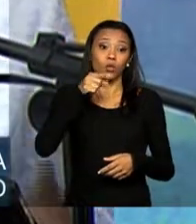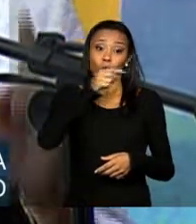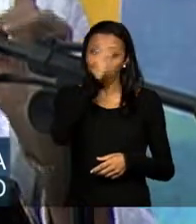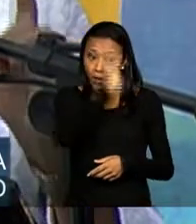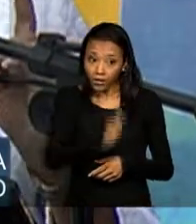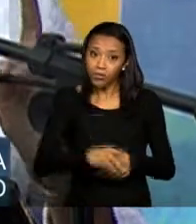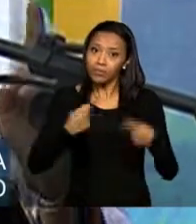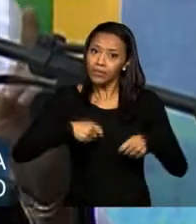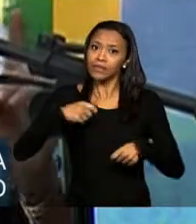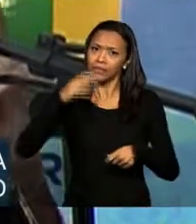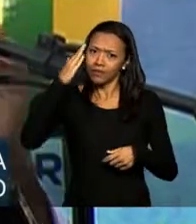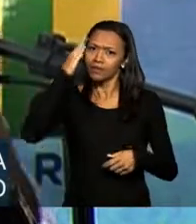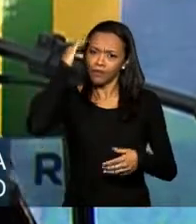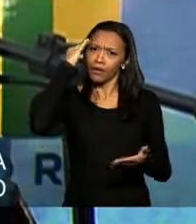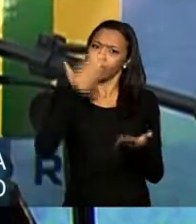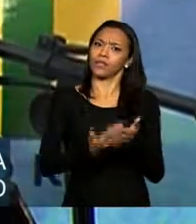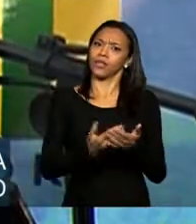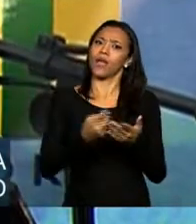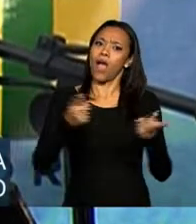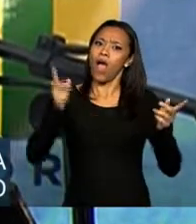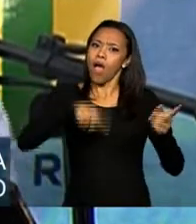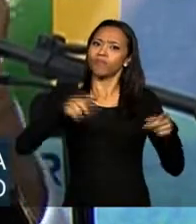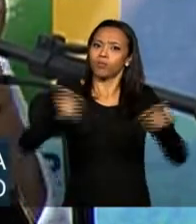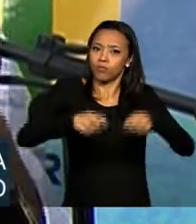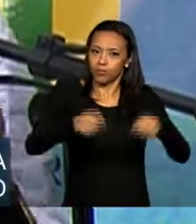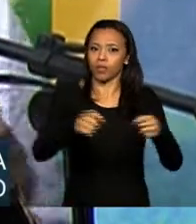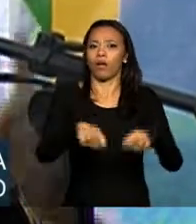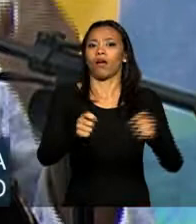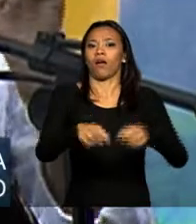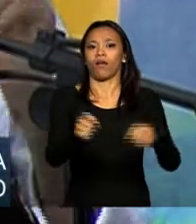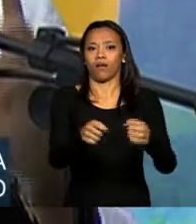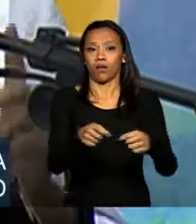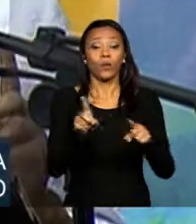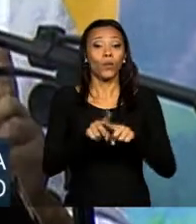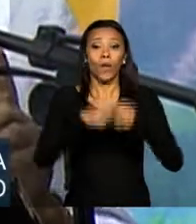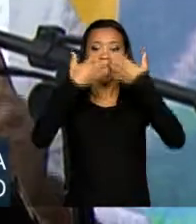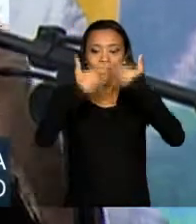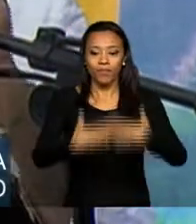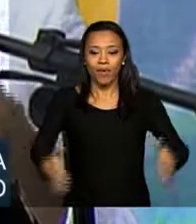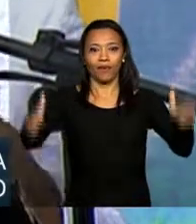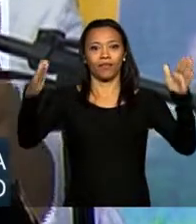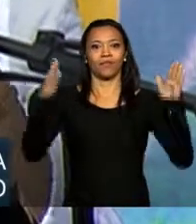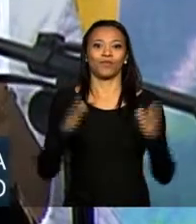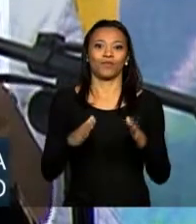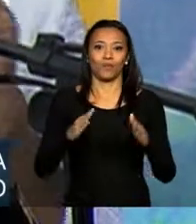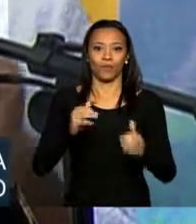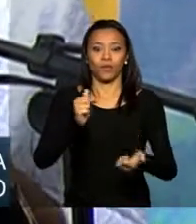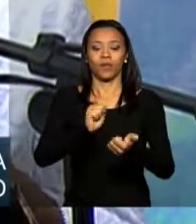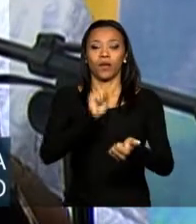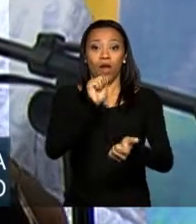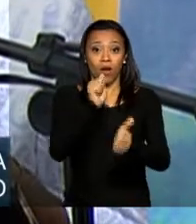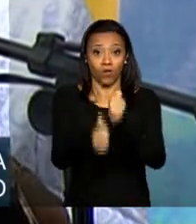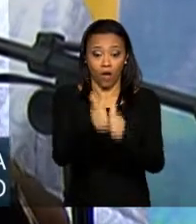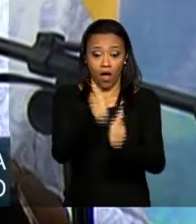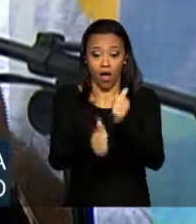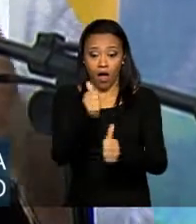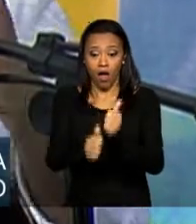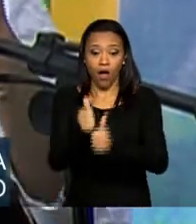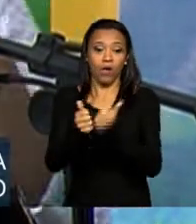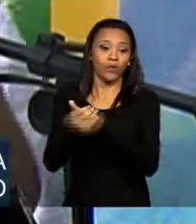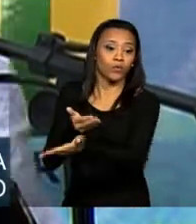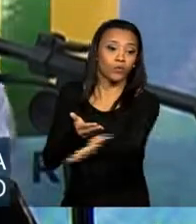possível falo da abertura oficial da colheita desse arroz agroecológico